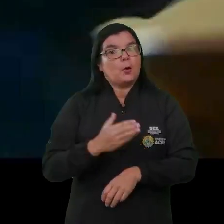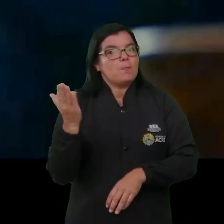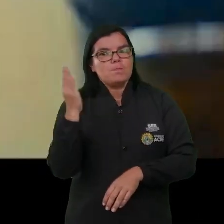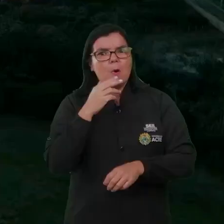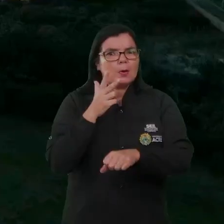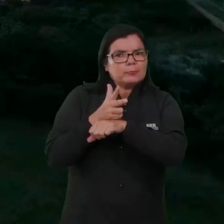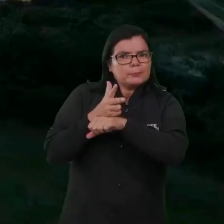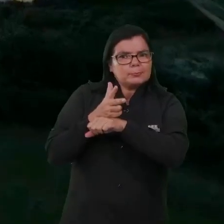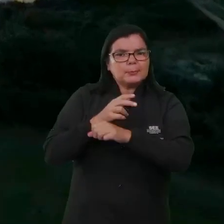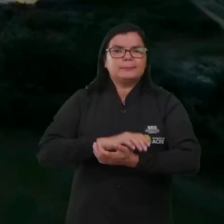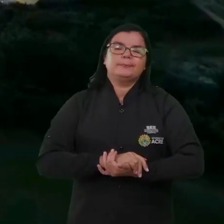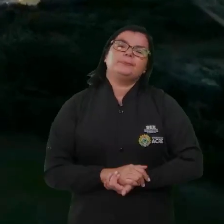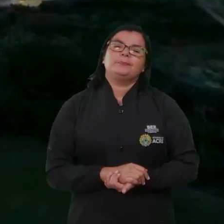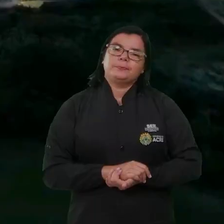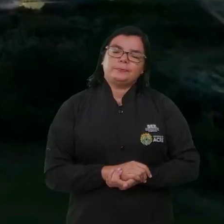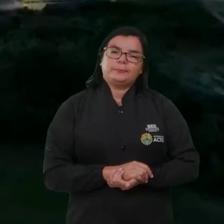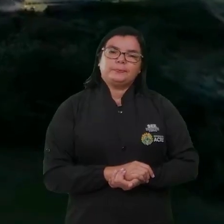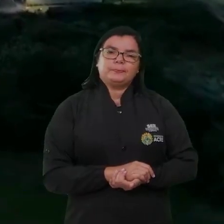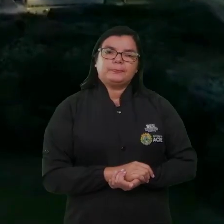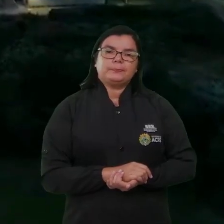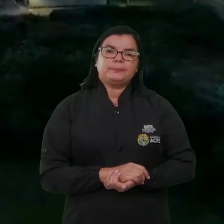bora filmar!